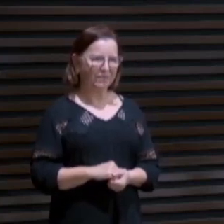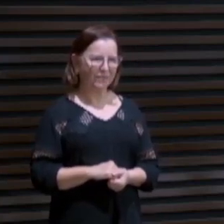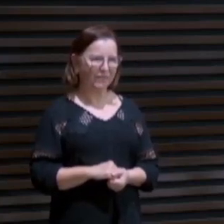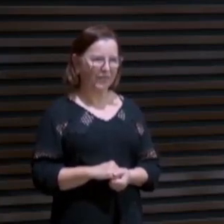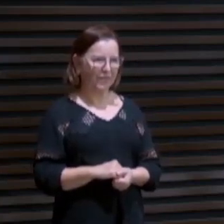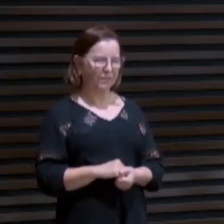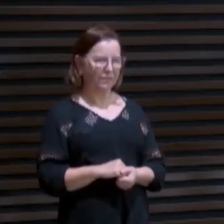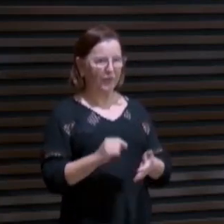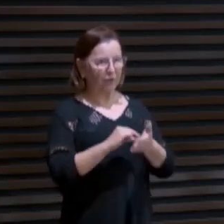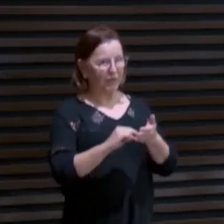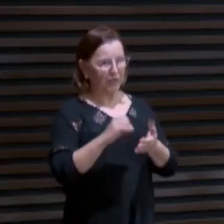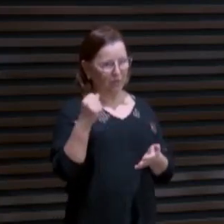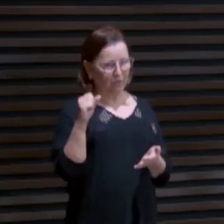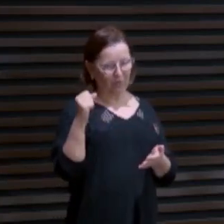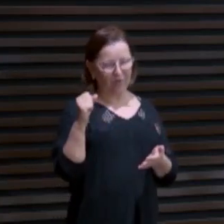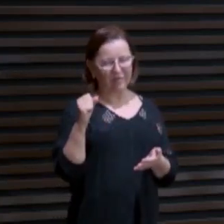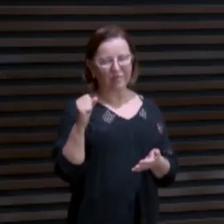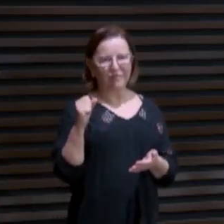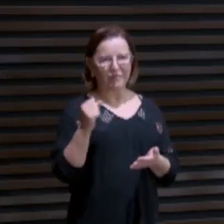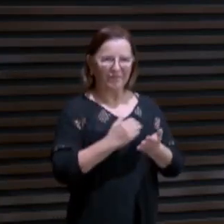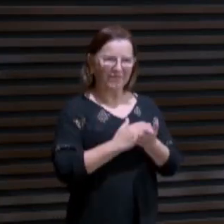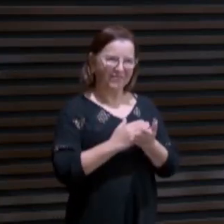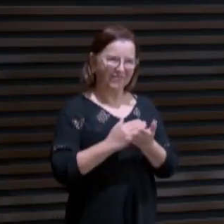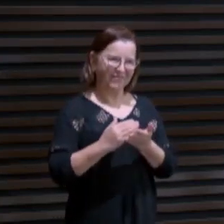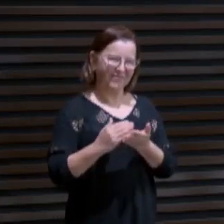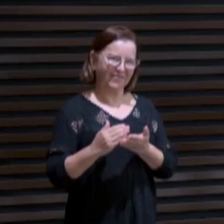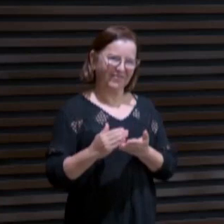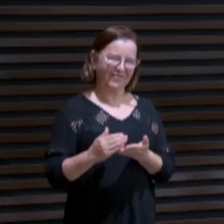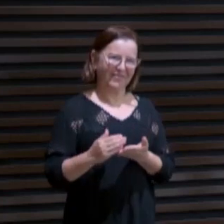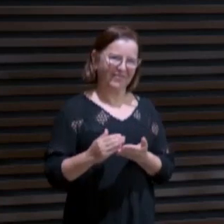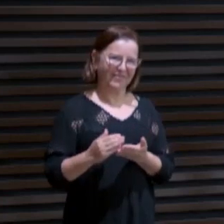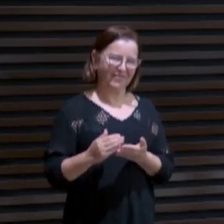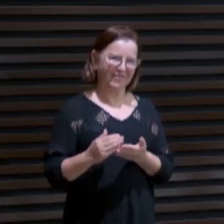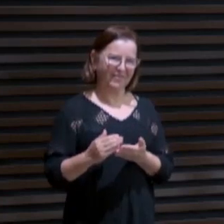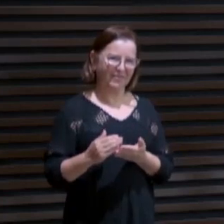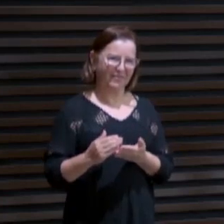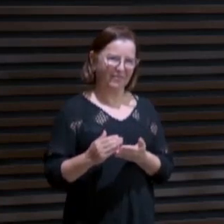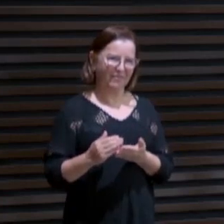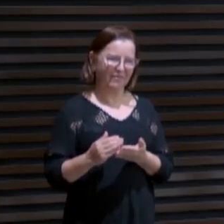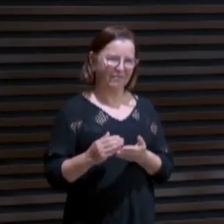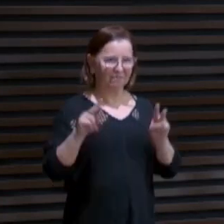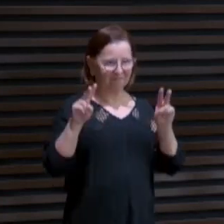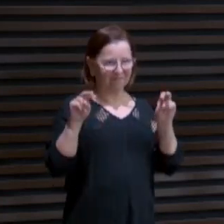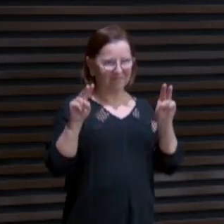O versículo 8, ele começa com uma expressão: